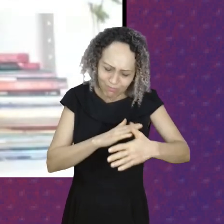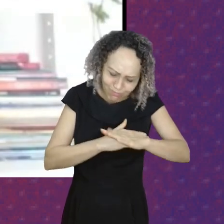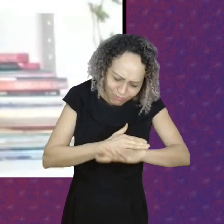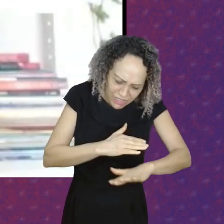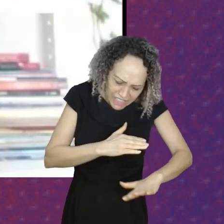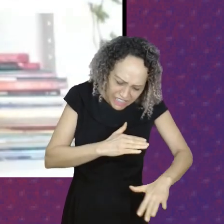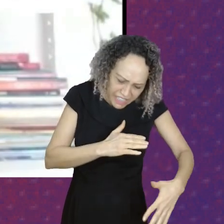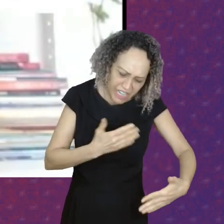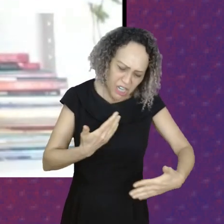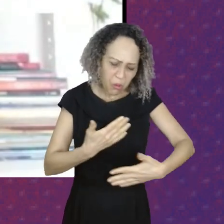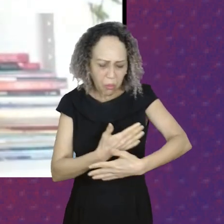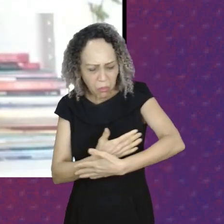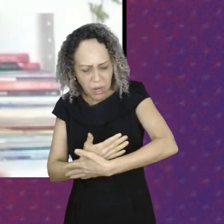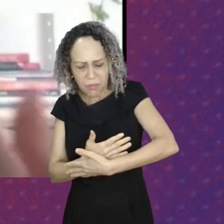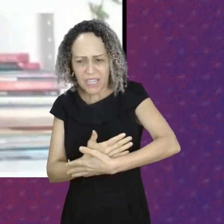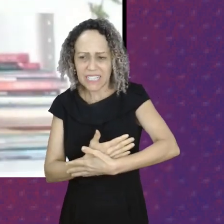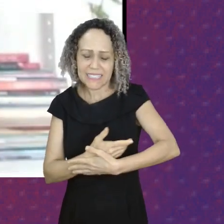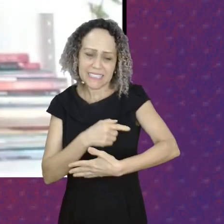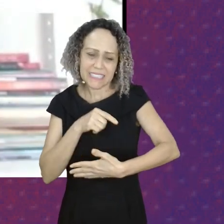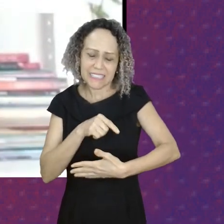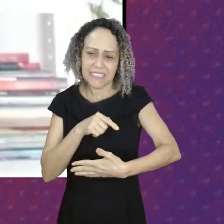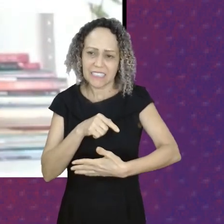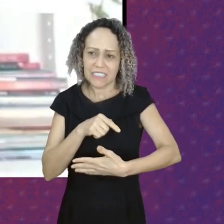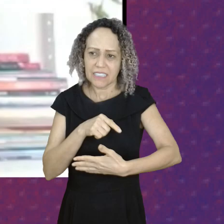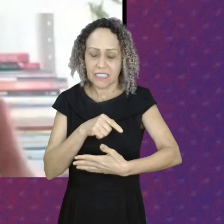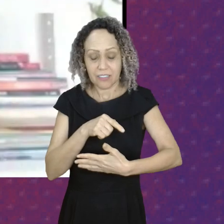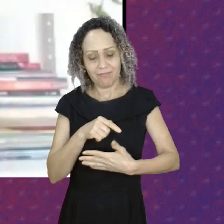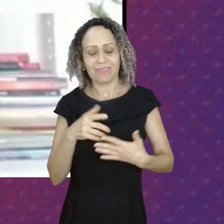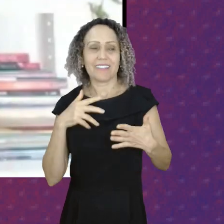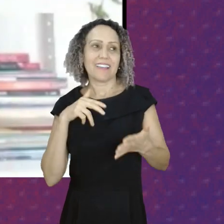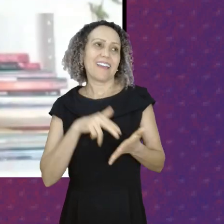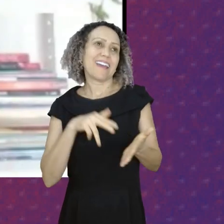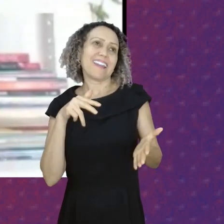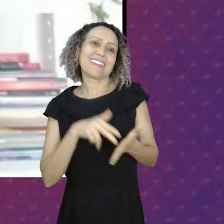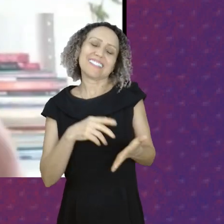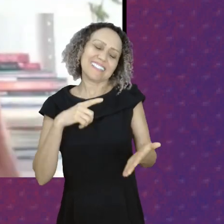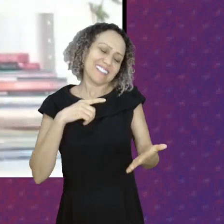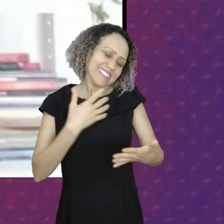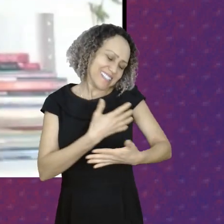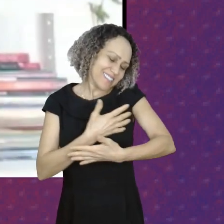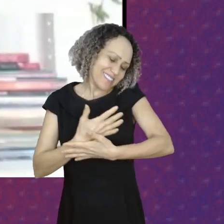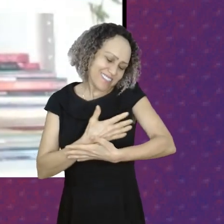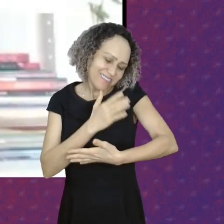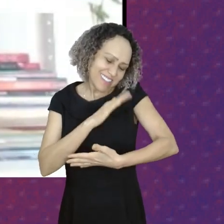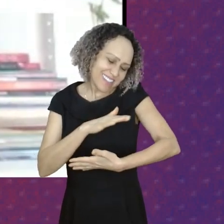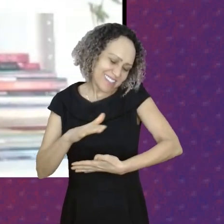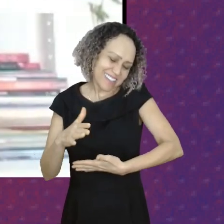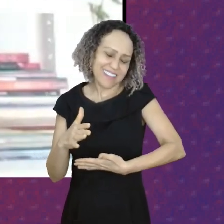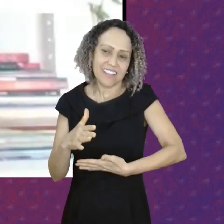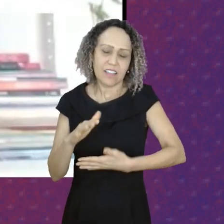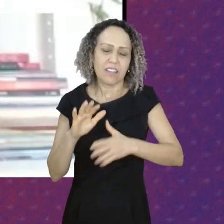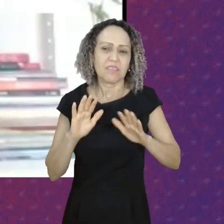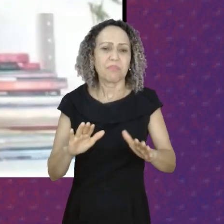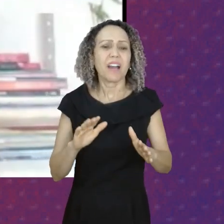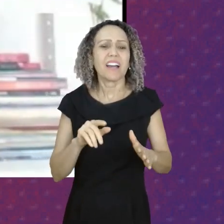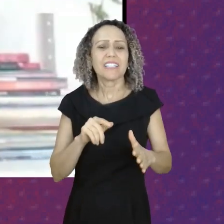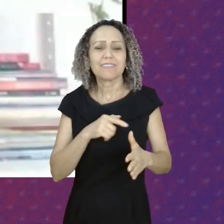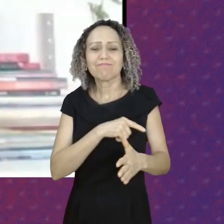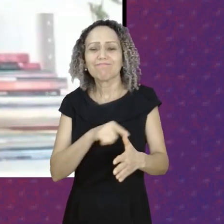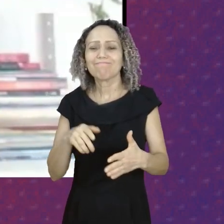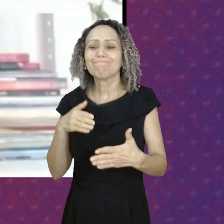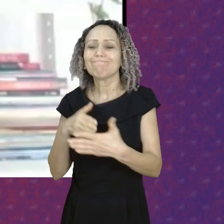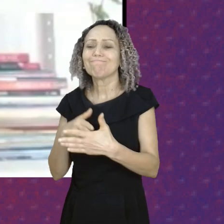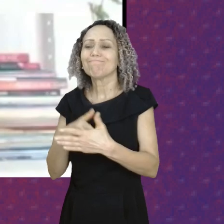torna, ao mesmo tempo, um fator de alegria de ter as crianças pequenas, mas um fator impeditivo